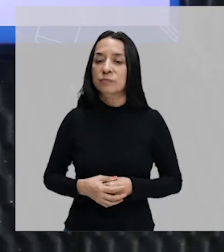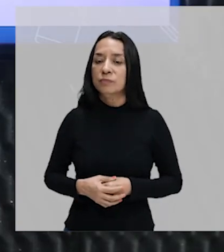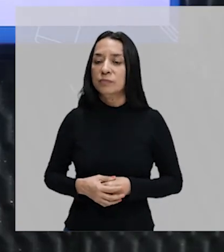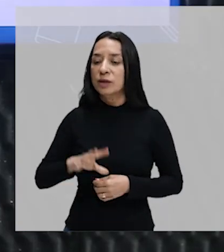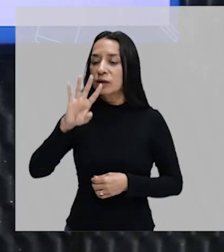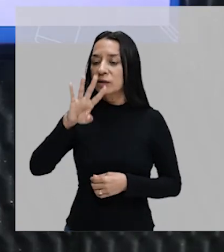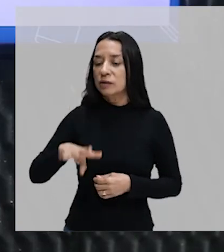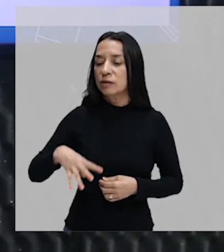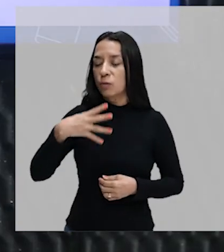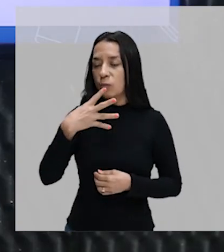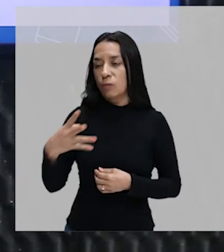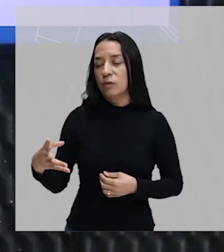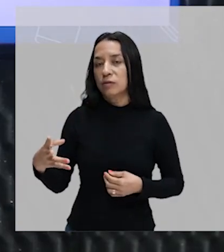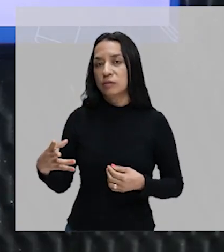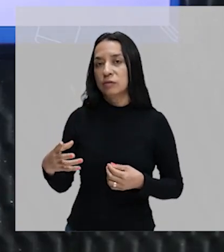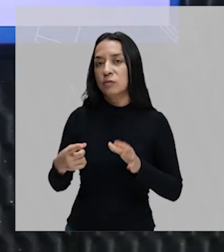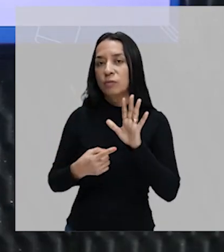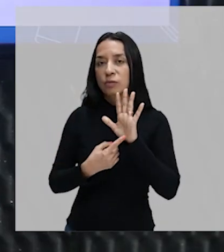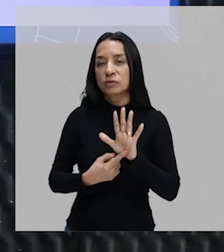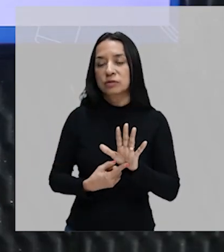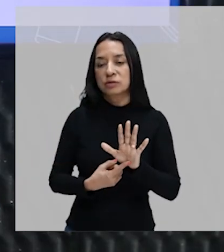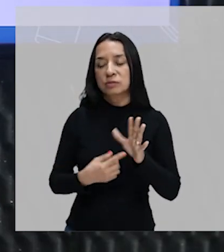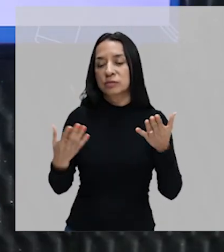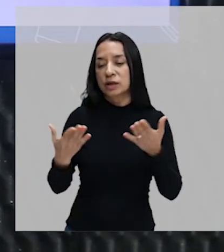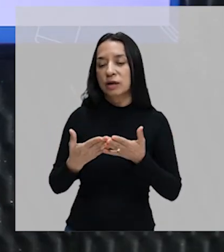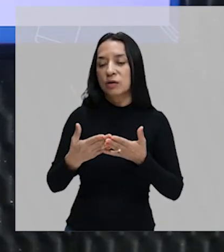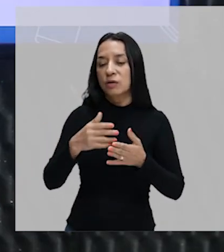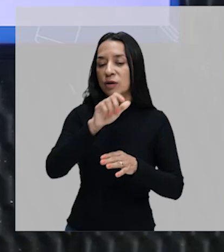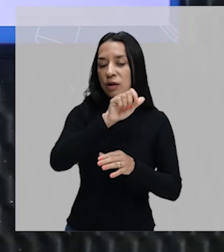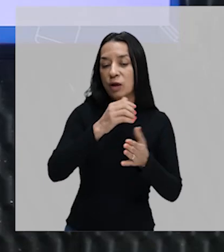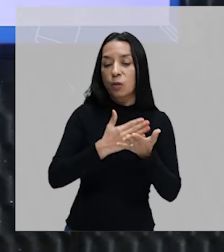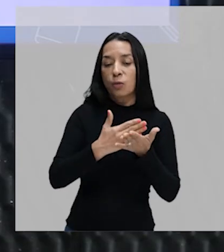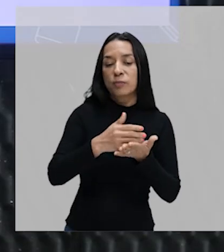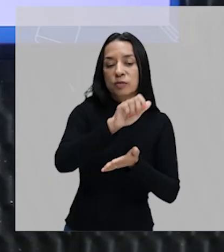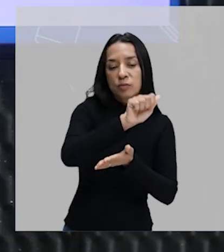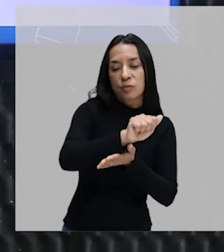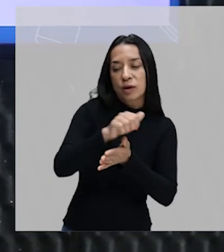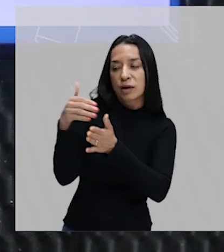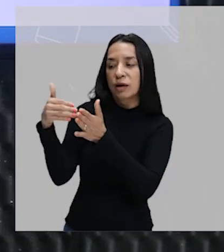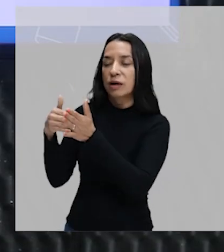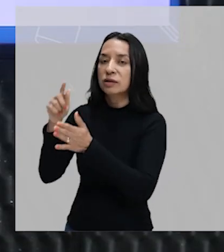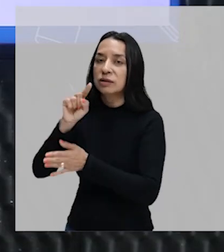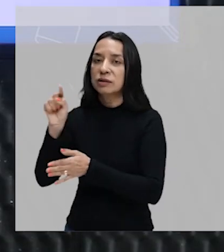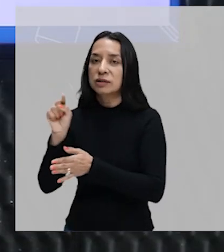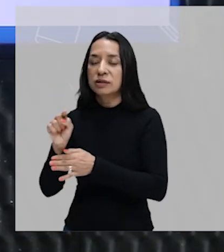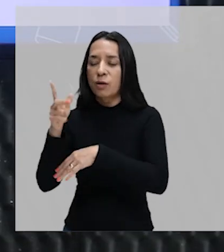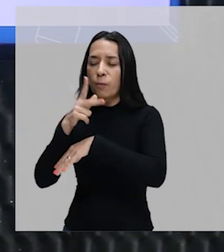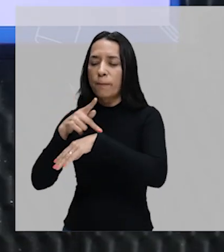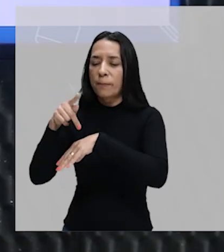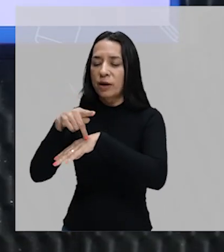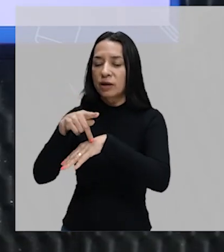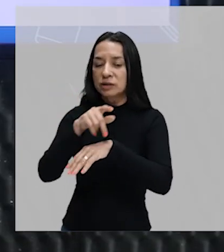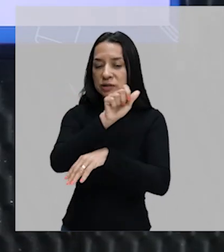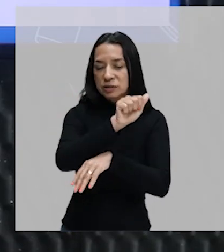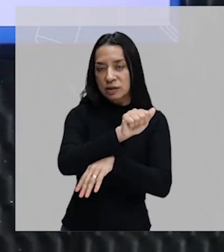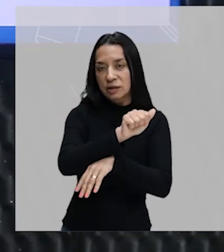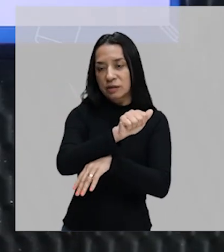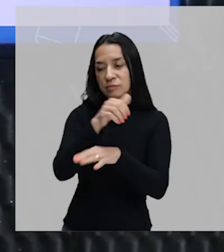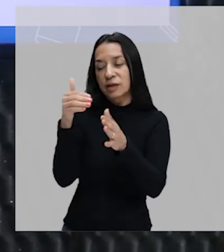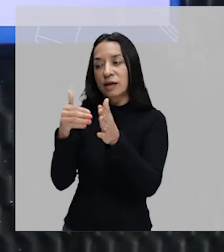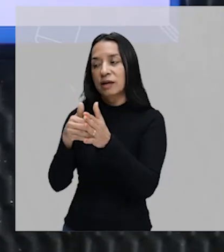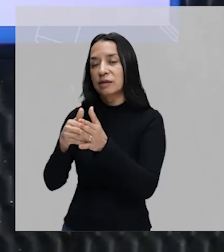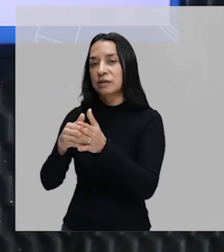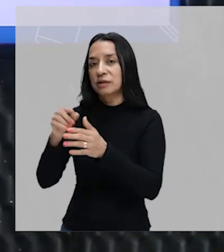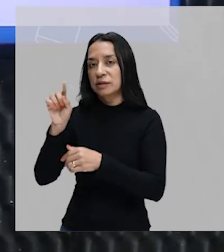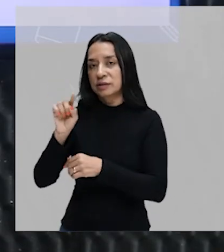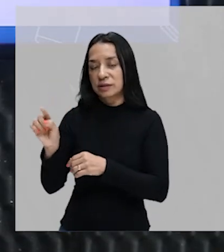quadro que nós mostramos aí de A a Z, né? Vocês observaram que nós pegamos os países de A a Z, tá? Ele está disponível